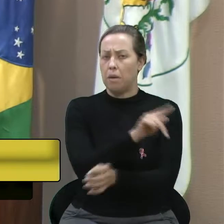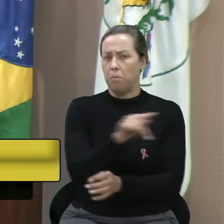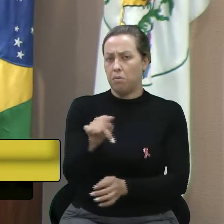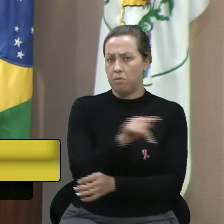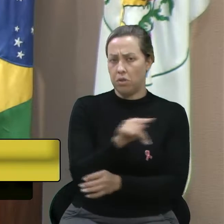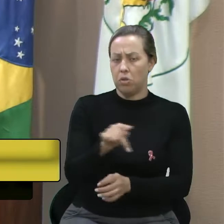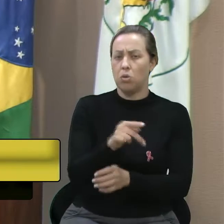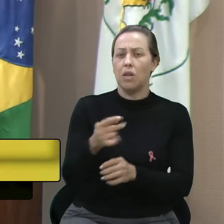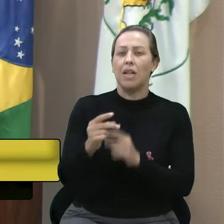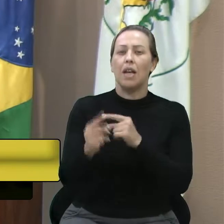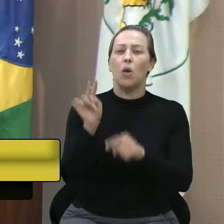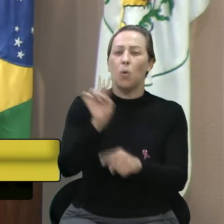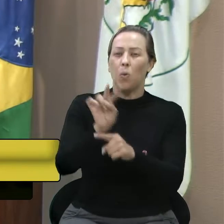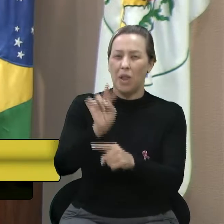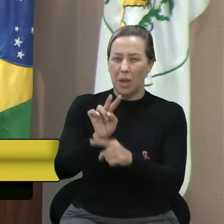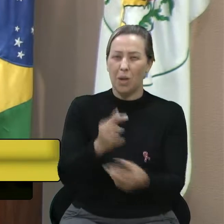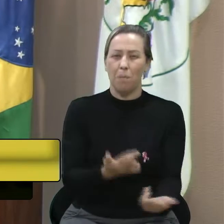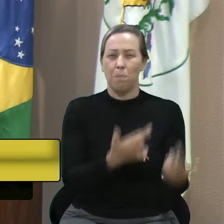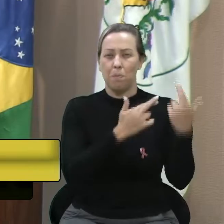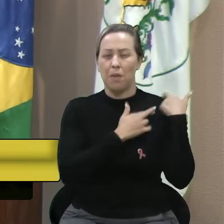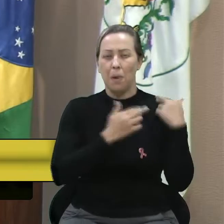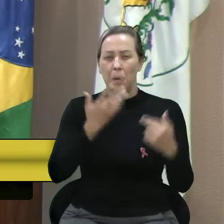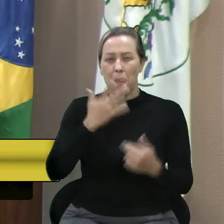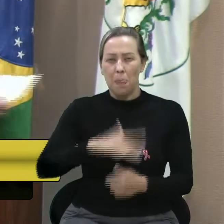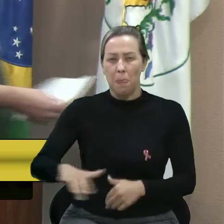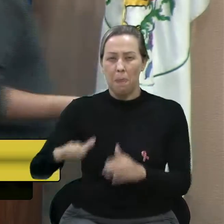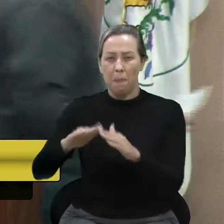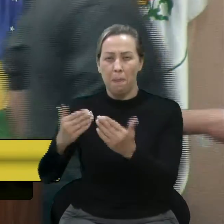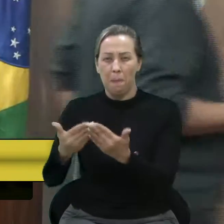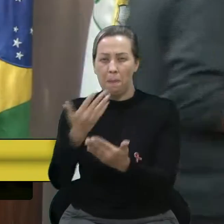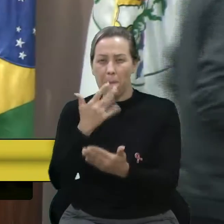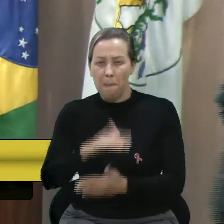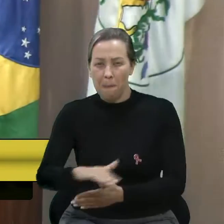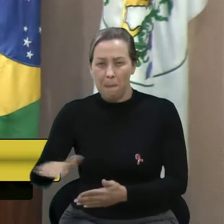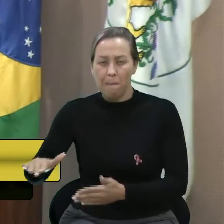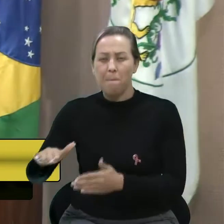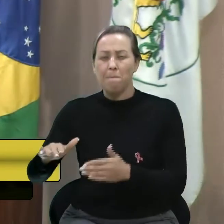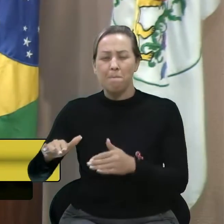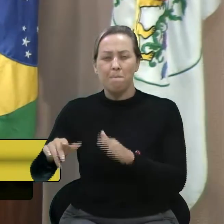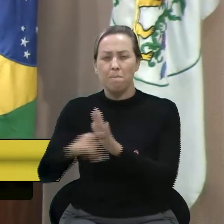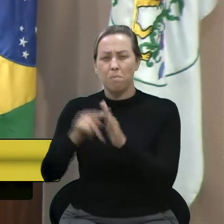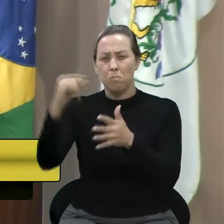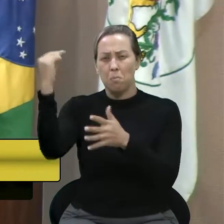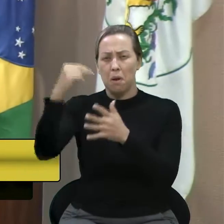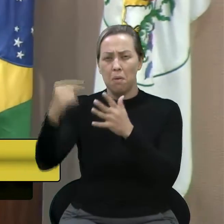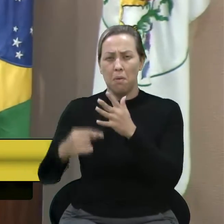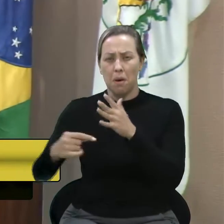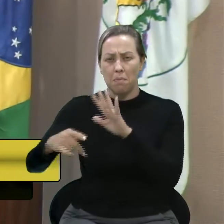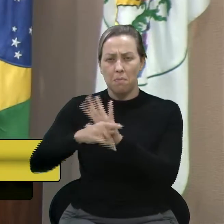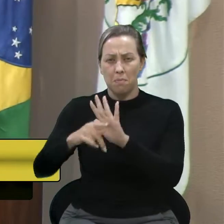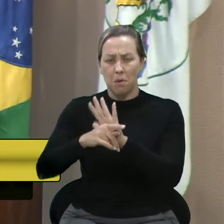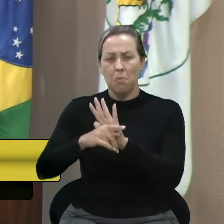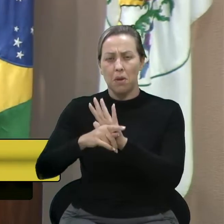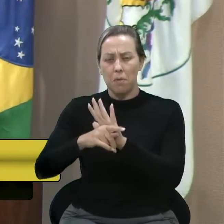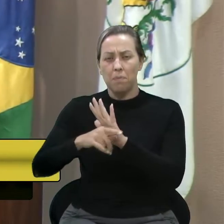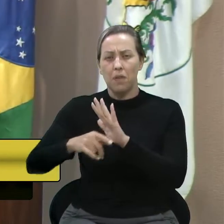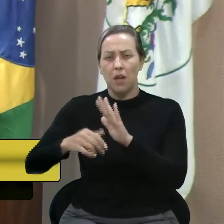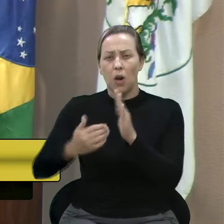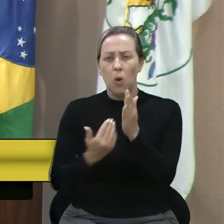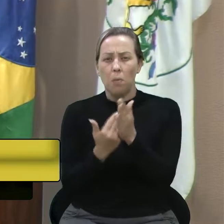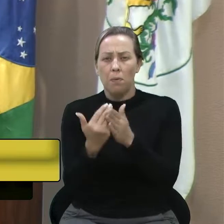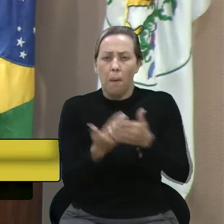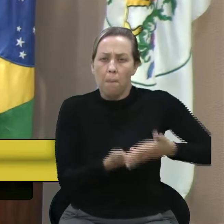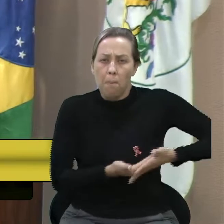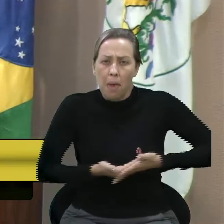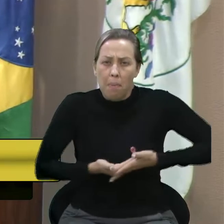professores e cuidadores, das creches, das escolas de educação infantil, desde o